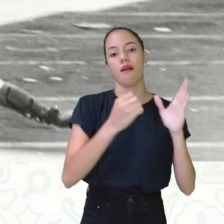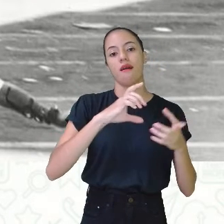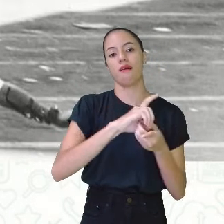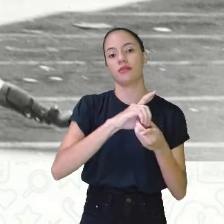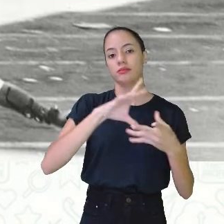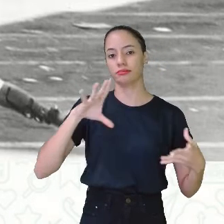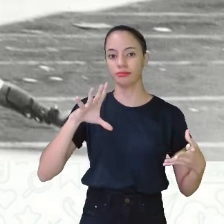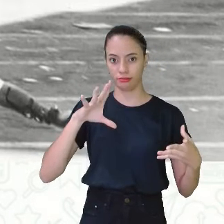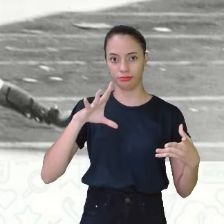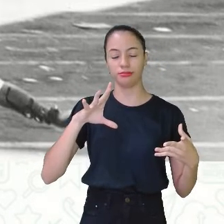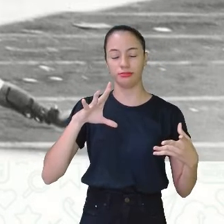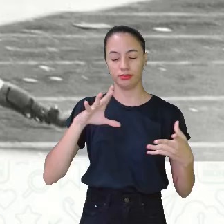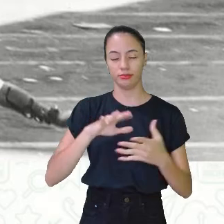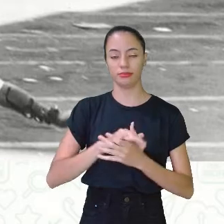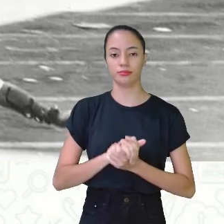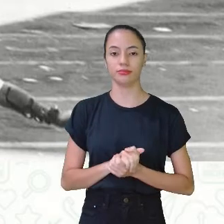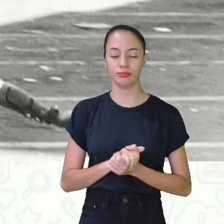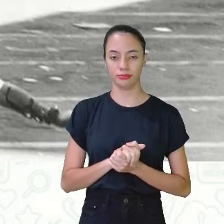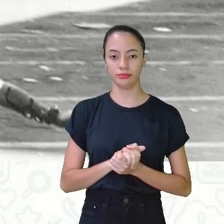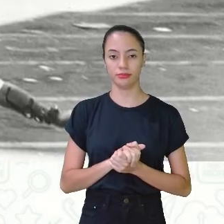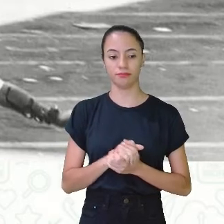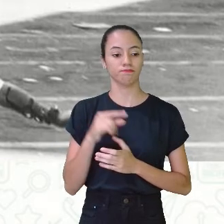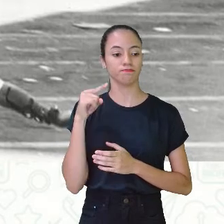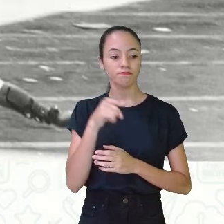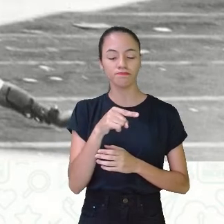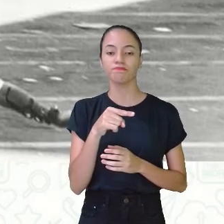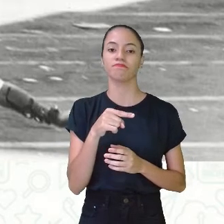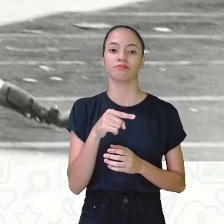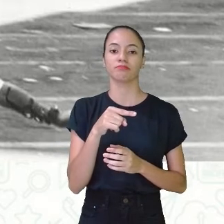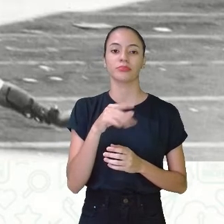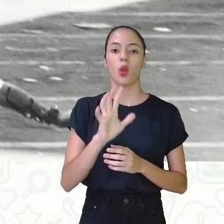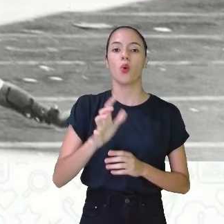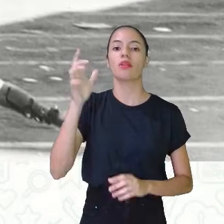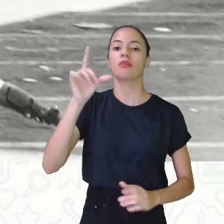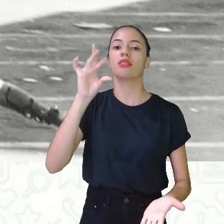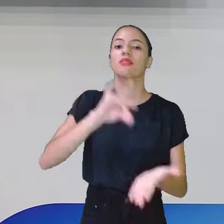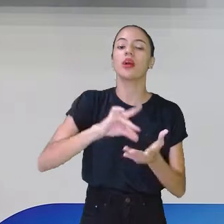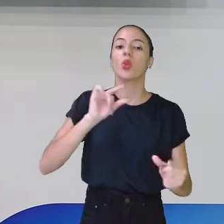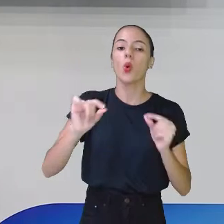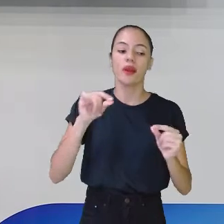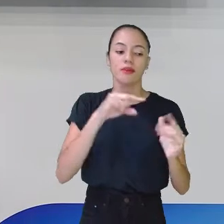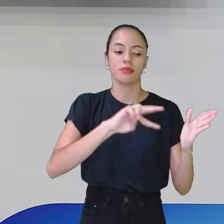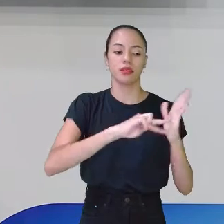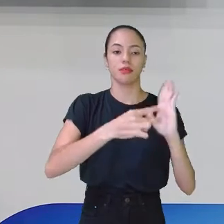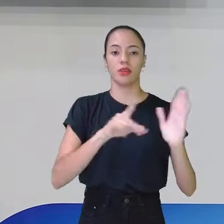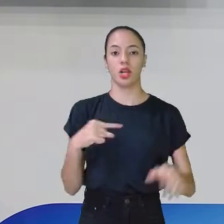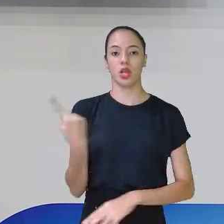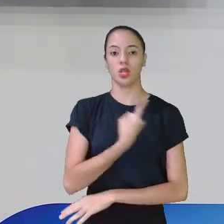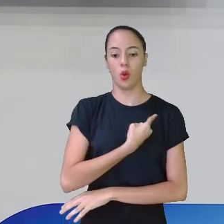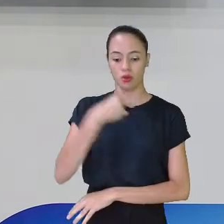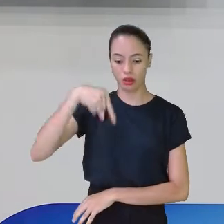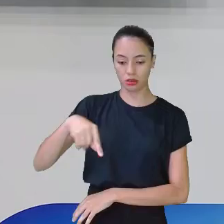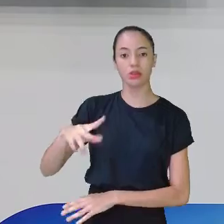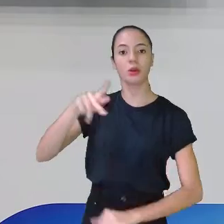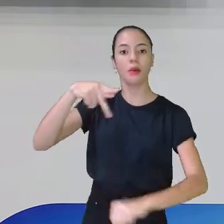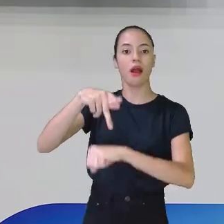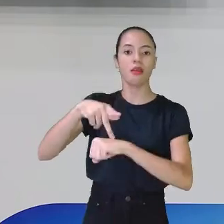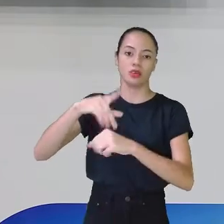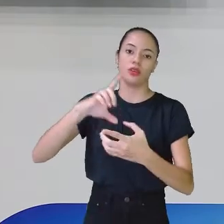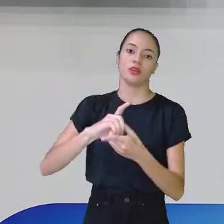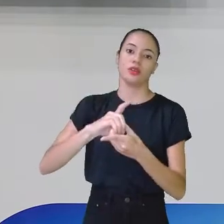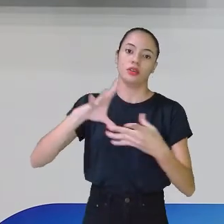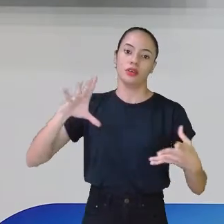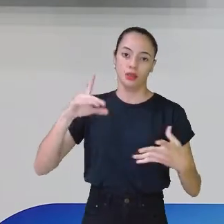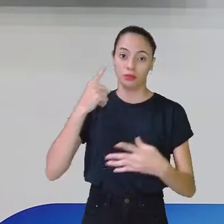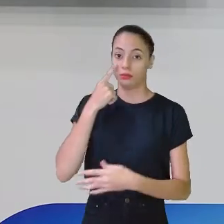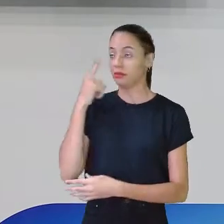É o que nos dá ali o pacto de dizer somos, né, um país democrata. E